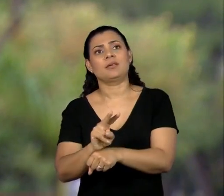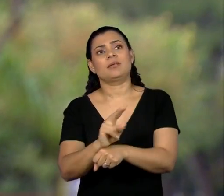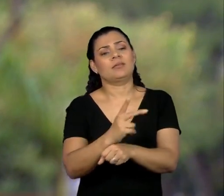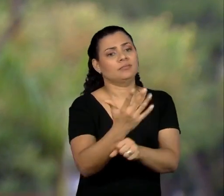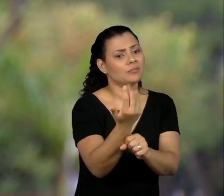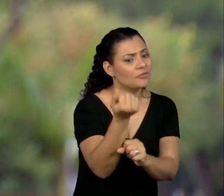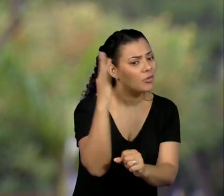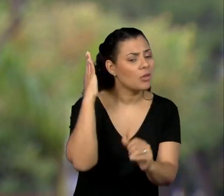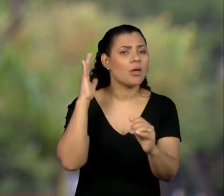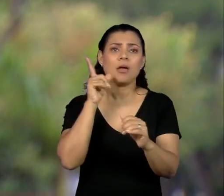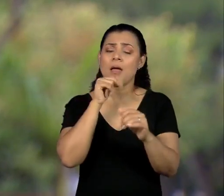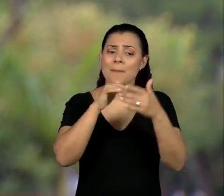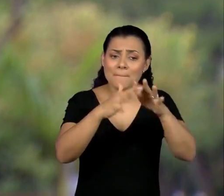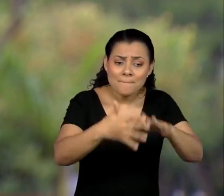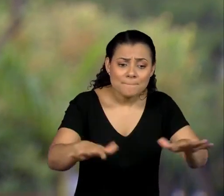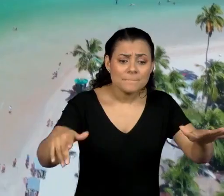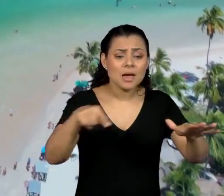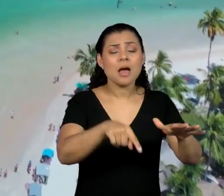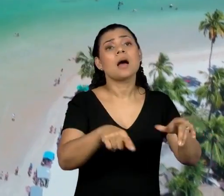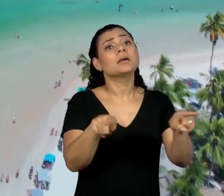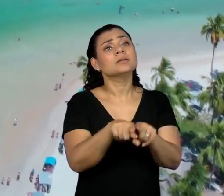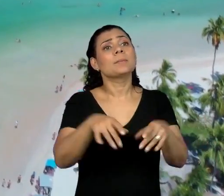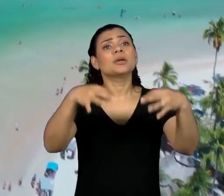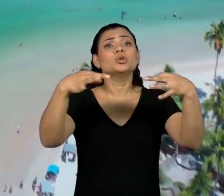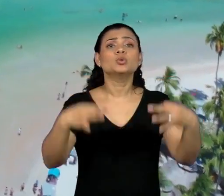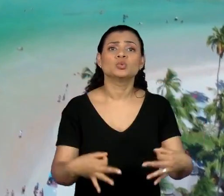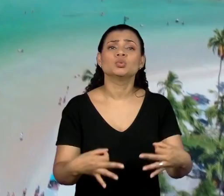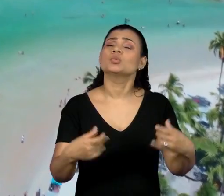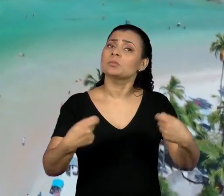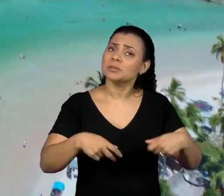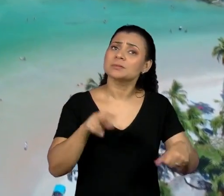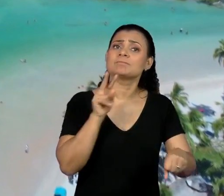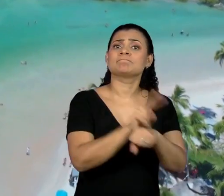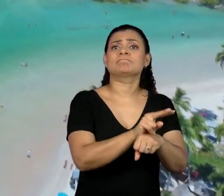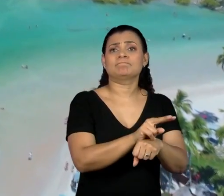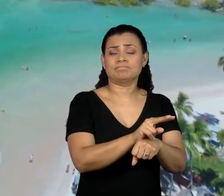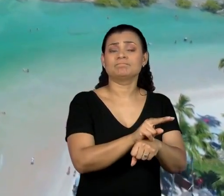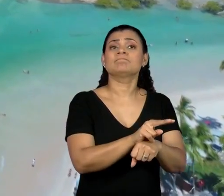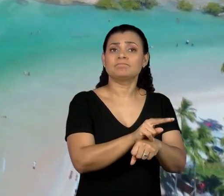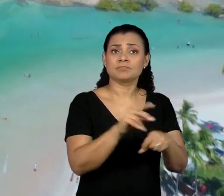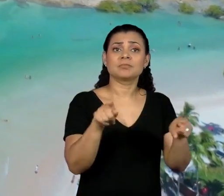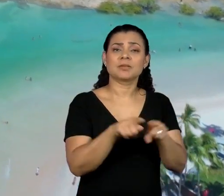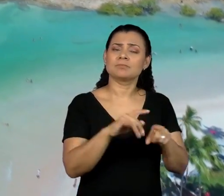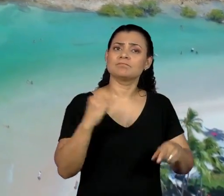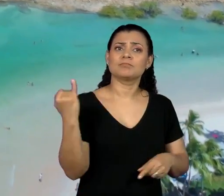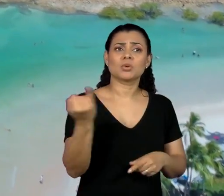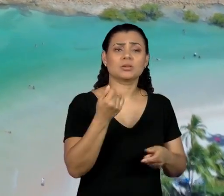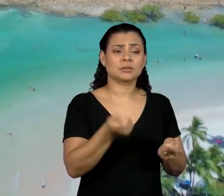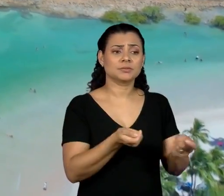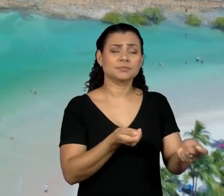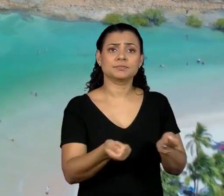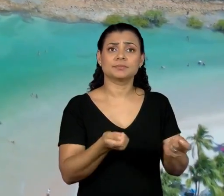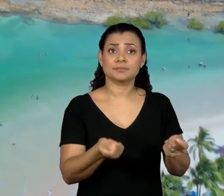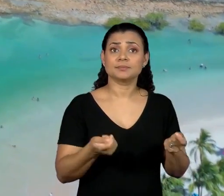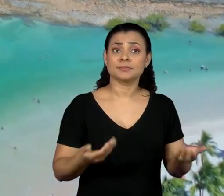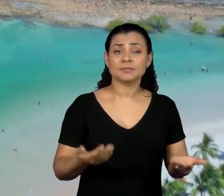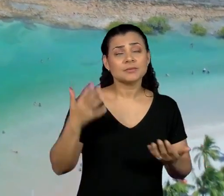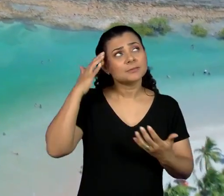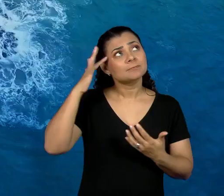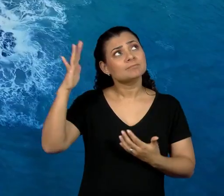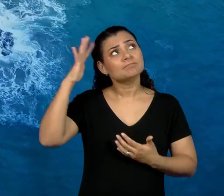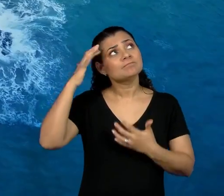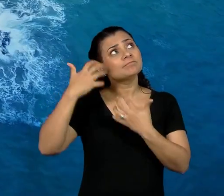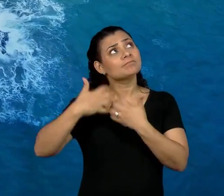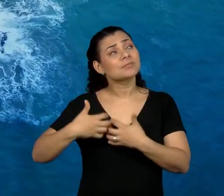ecologicamente, mais socialmente justo e mais economicamente viável, pensando